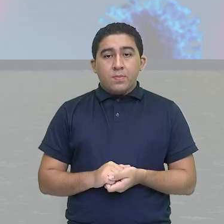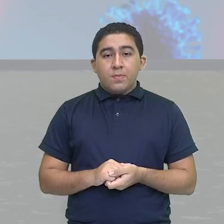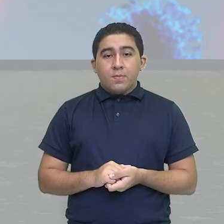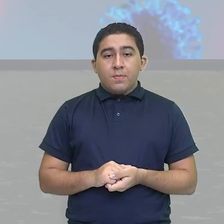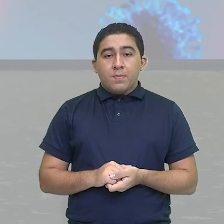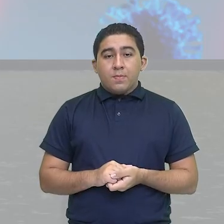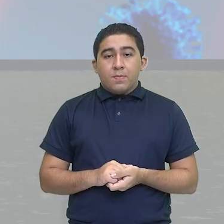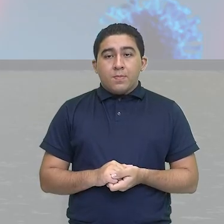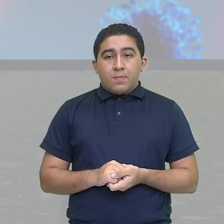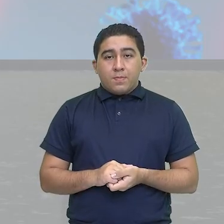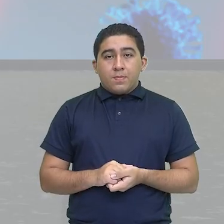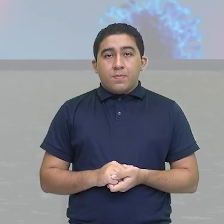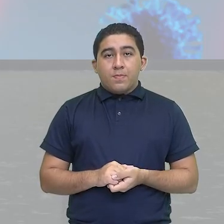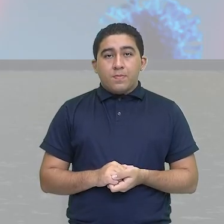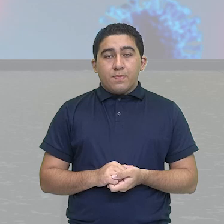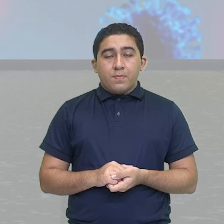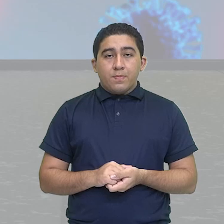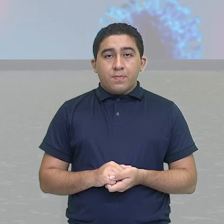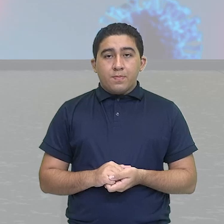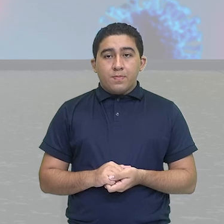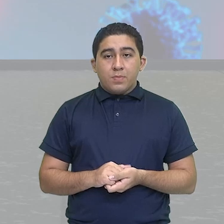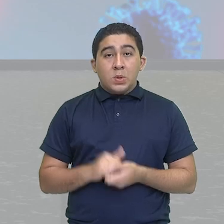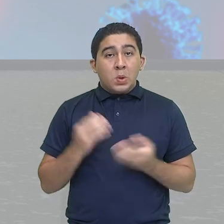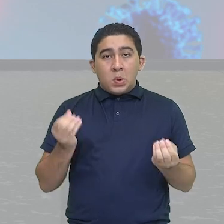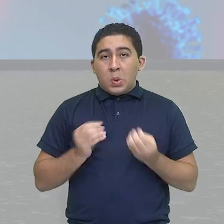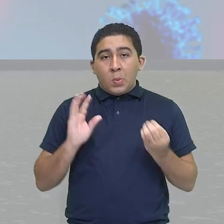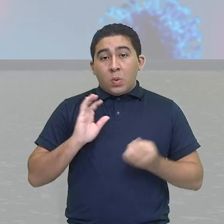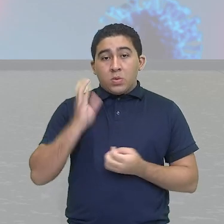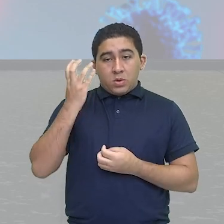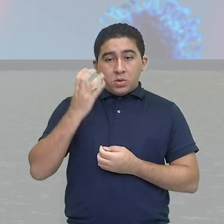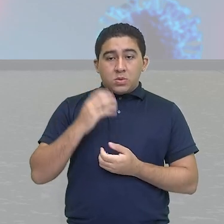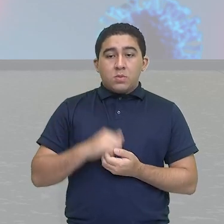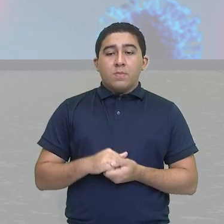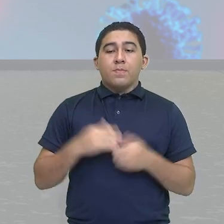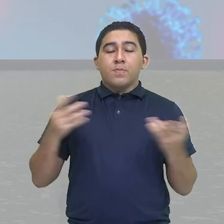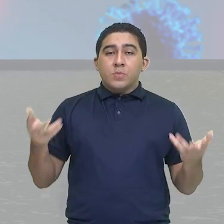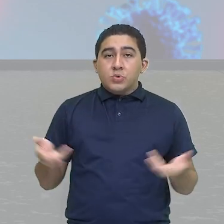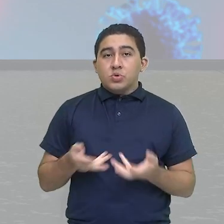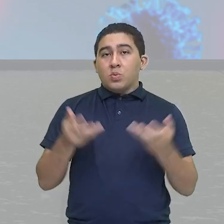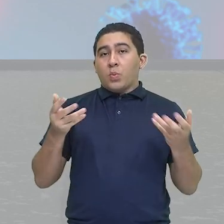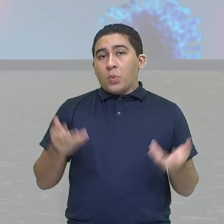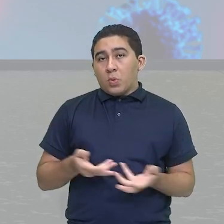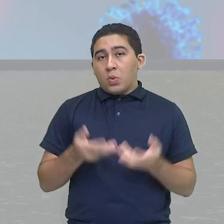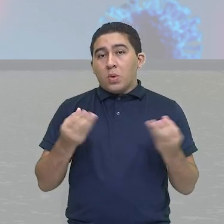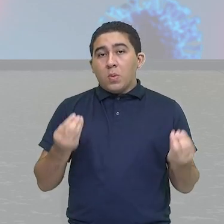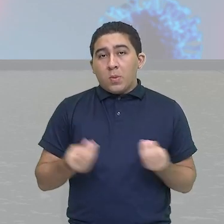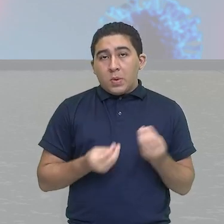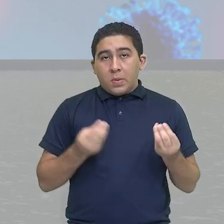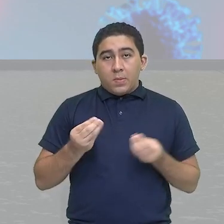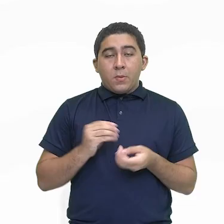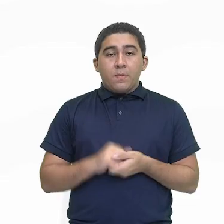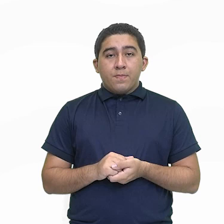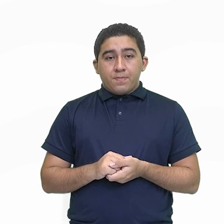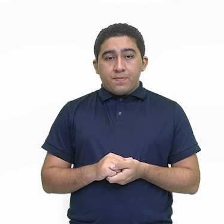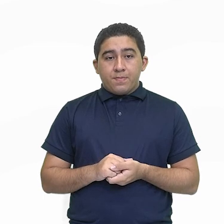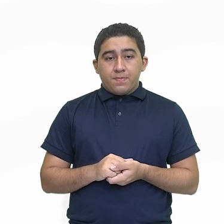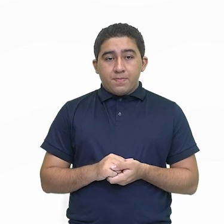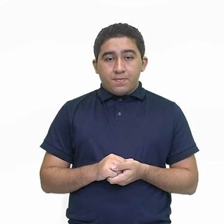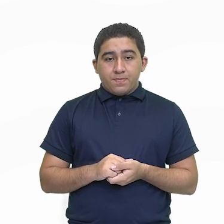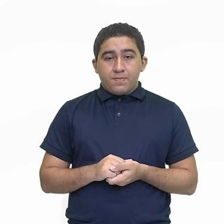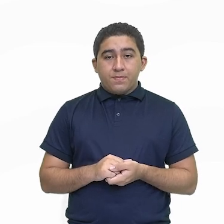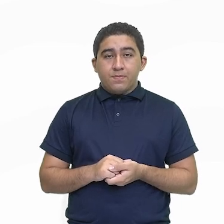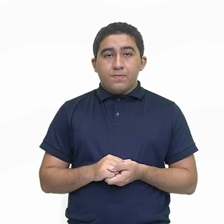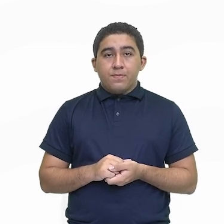ele estimula o sistema imune? Ele estimula o sistema imune por meio das vacinas.